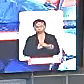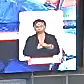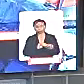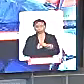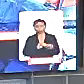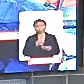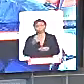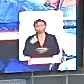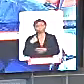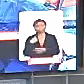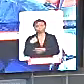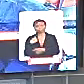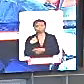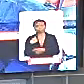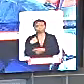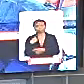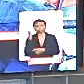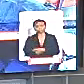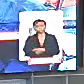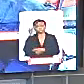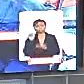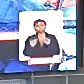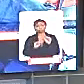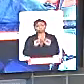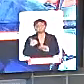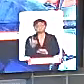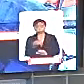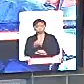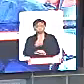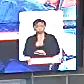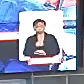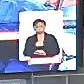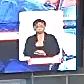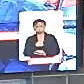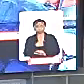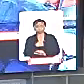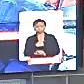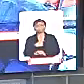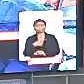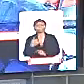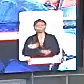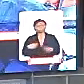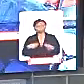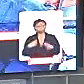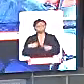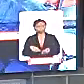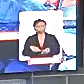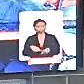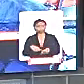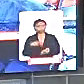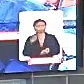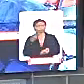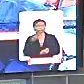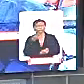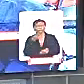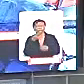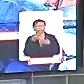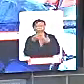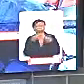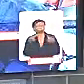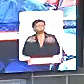eu penso que nós temos que falar a mesma língua ser mais